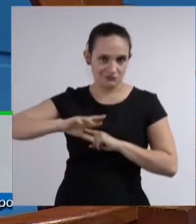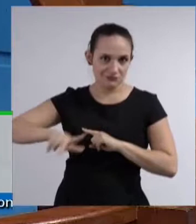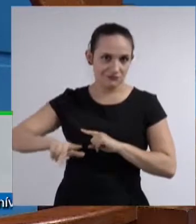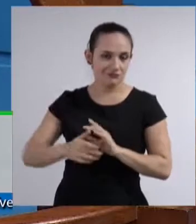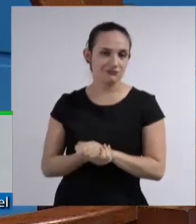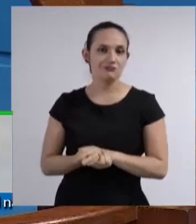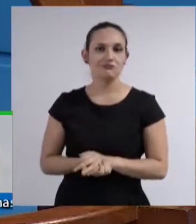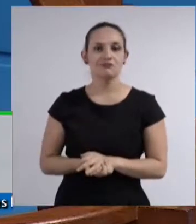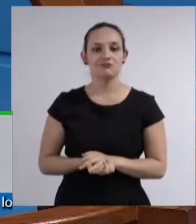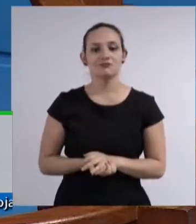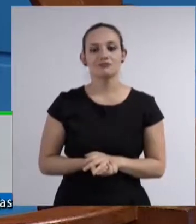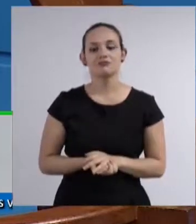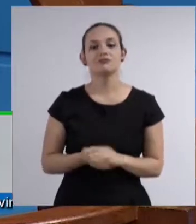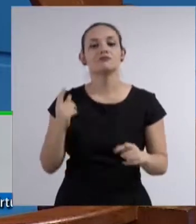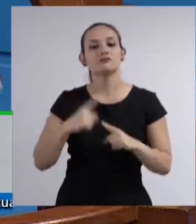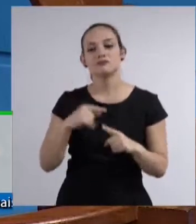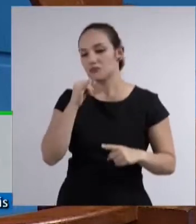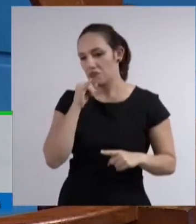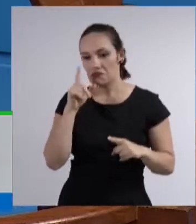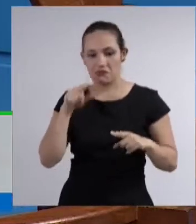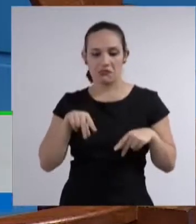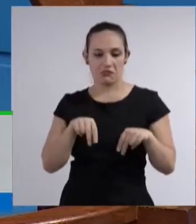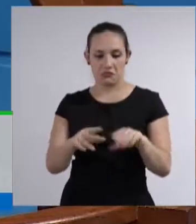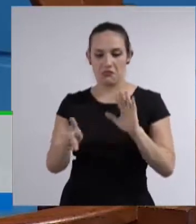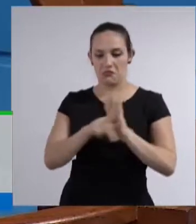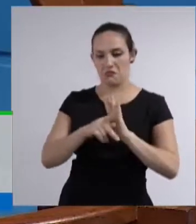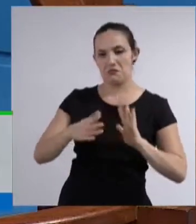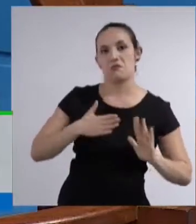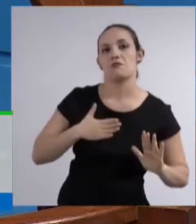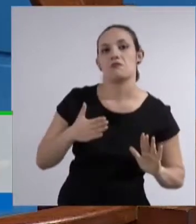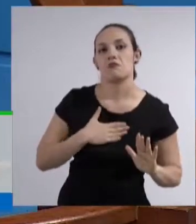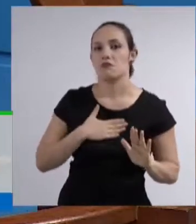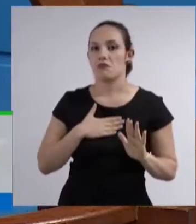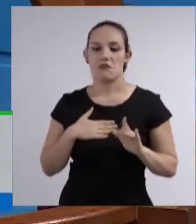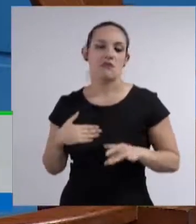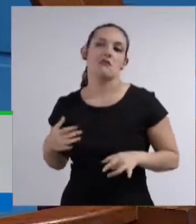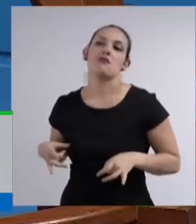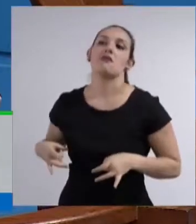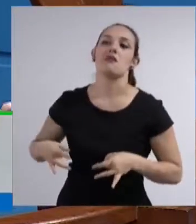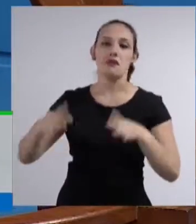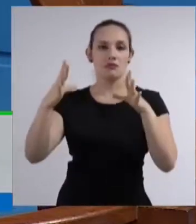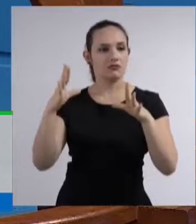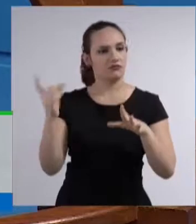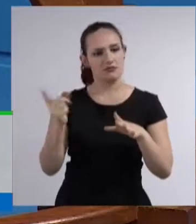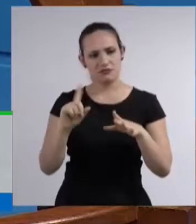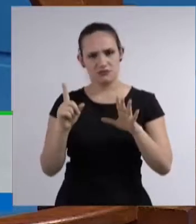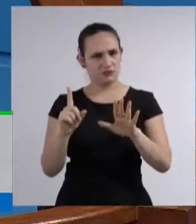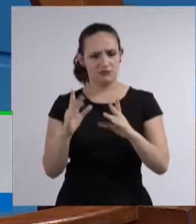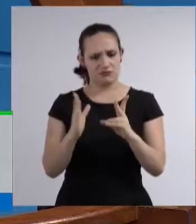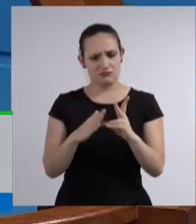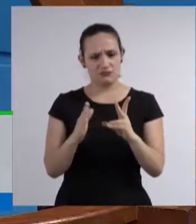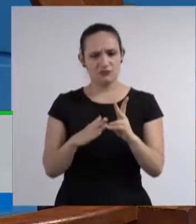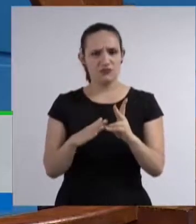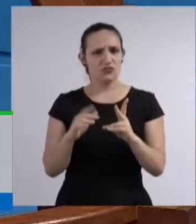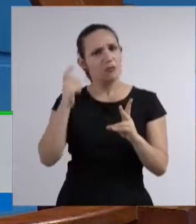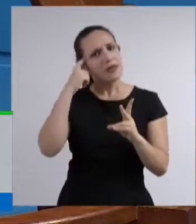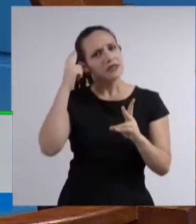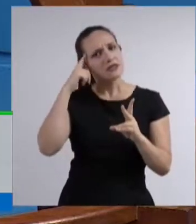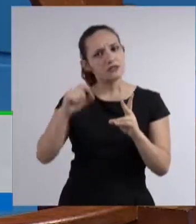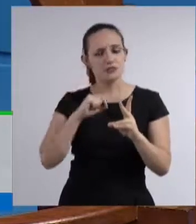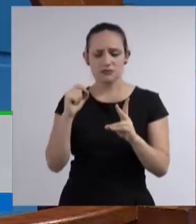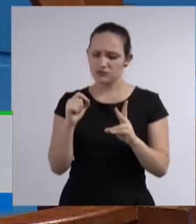terra num bem, né, numa propriedade, né, e comercializar. Né. Para o índio, a terra ela não